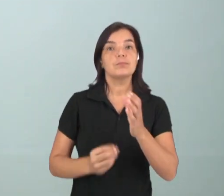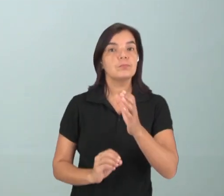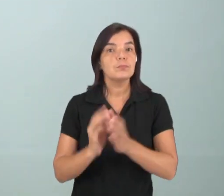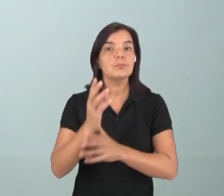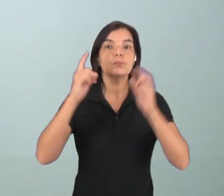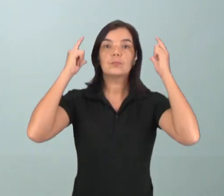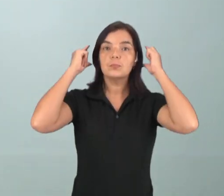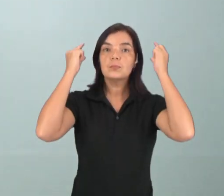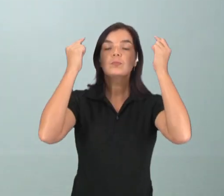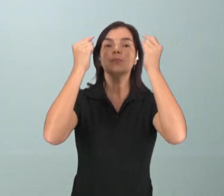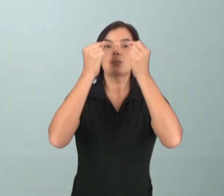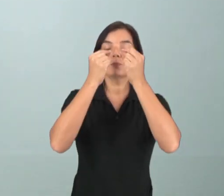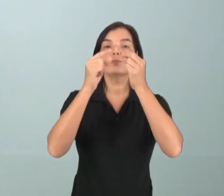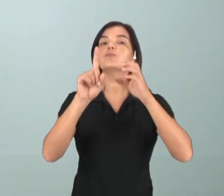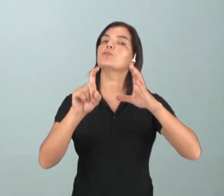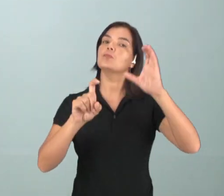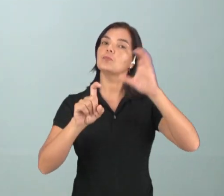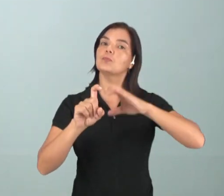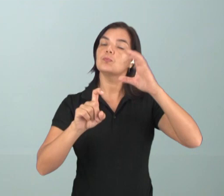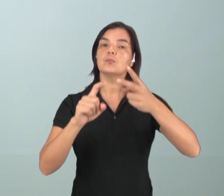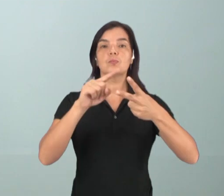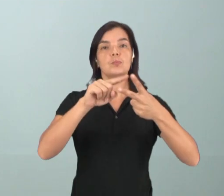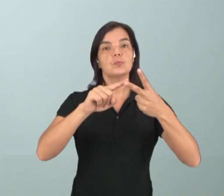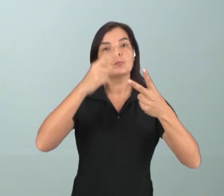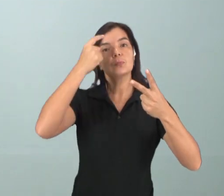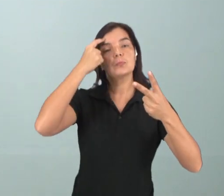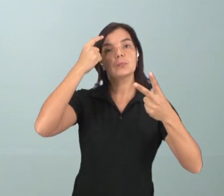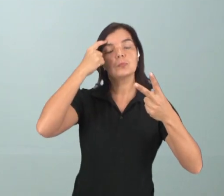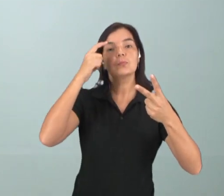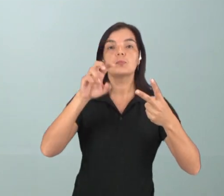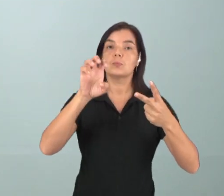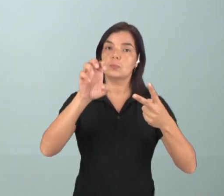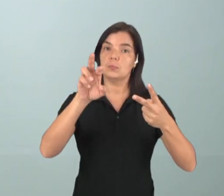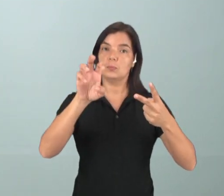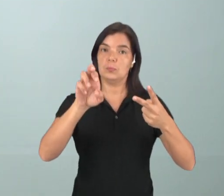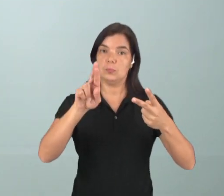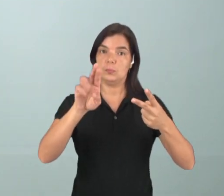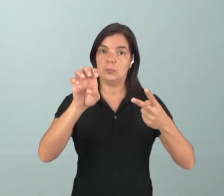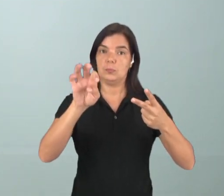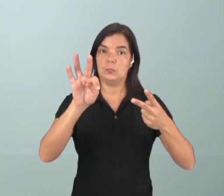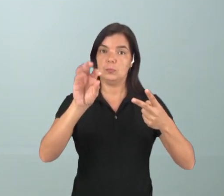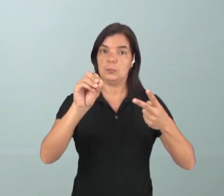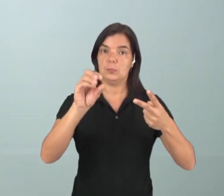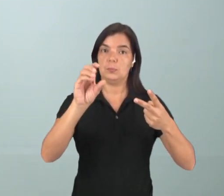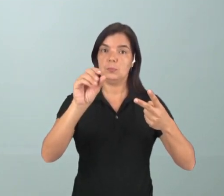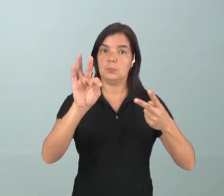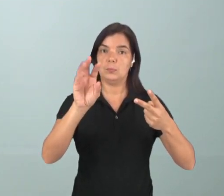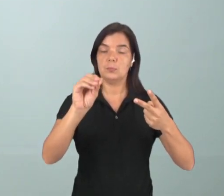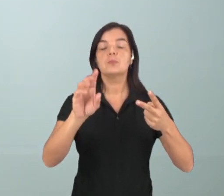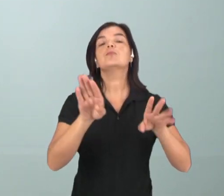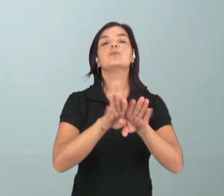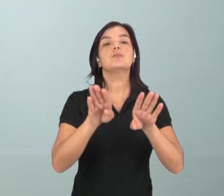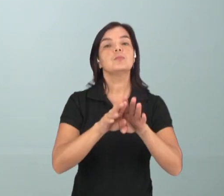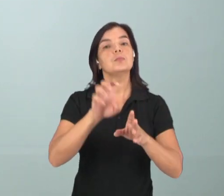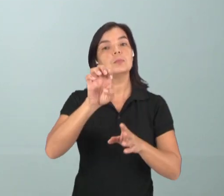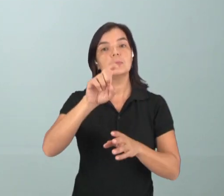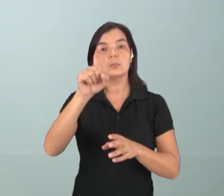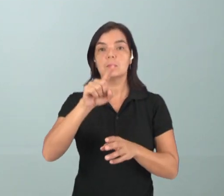gregos e ela é desenvolvida por dois pensadores, Heródoto e Hesíodo. Eles trazem à